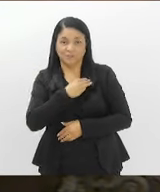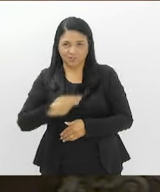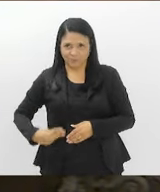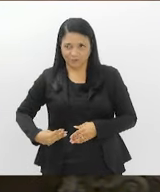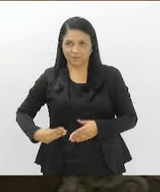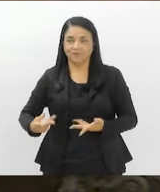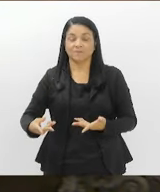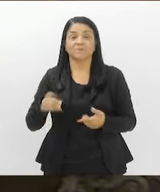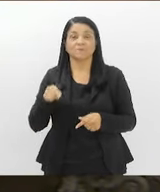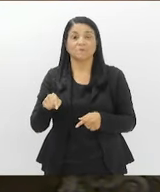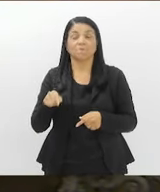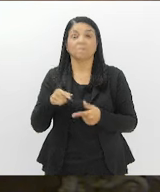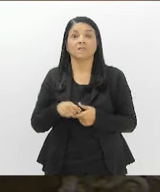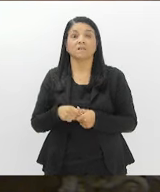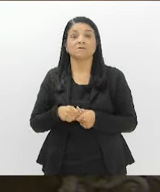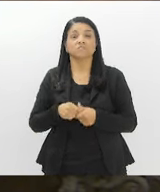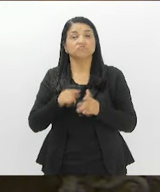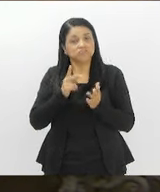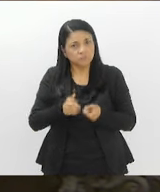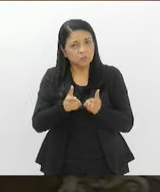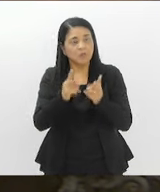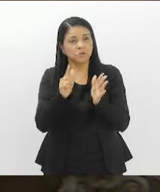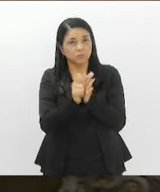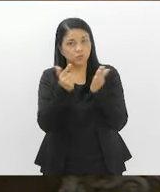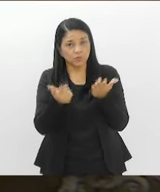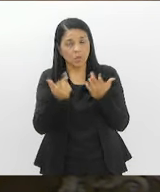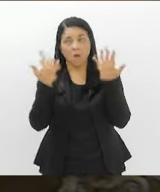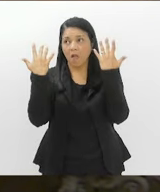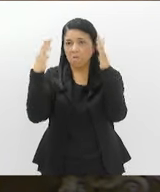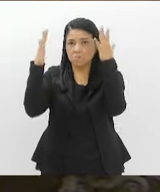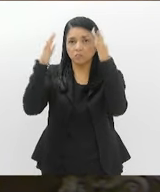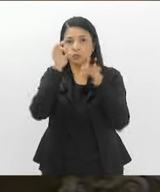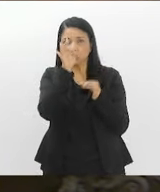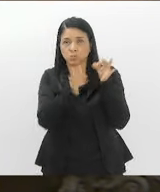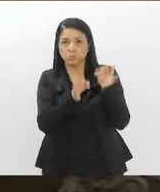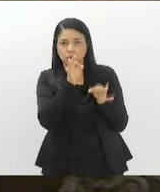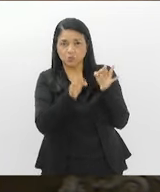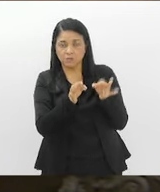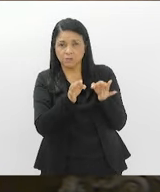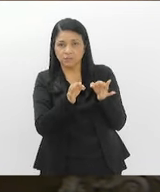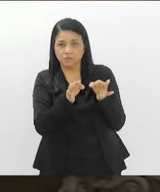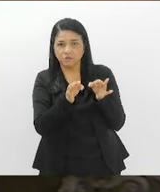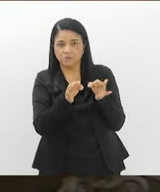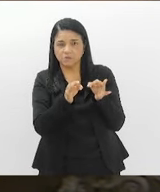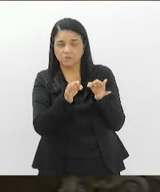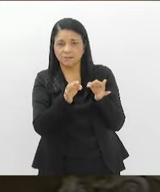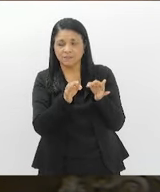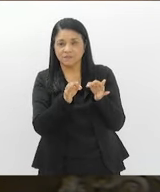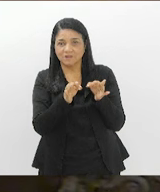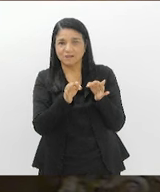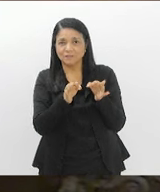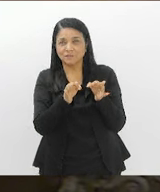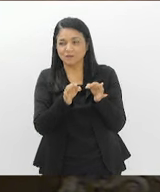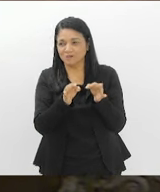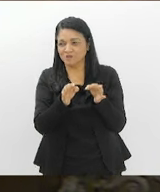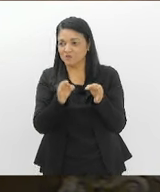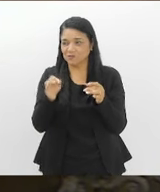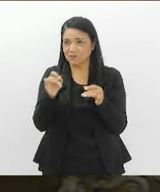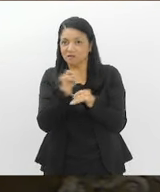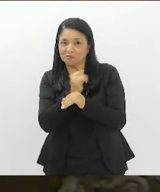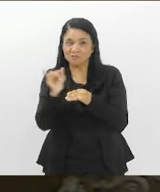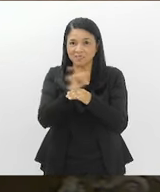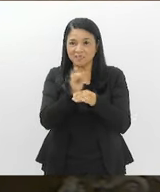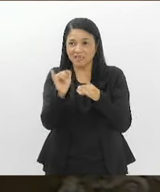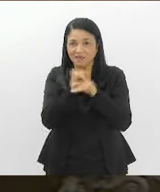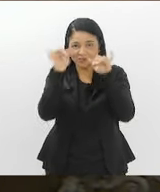esses mesmos jornais aplaudiam um juiz e sua pirotecnia midiática. O Correio